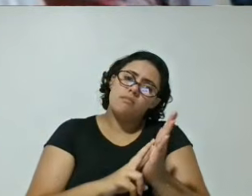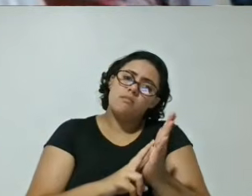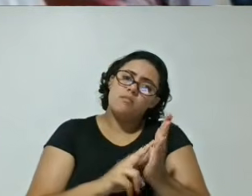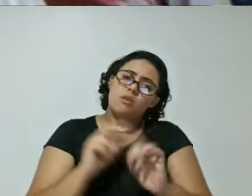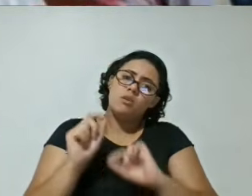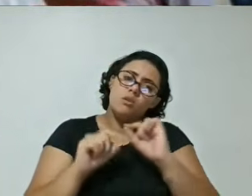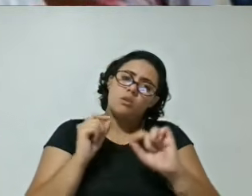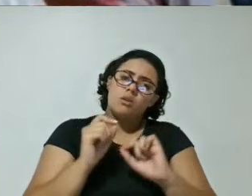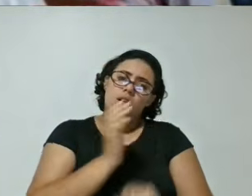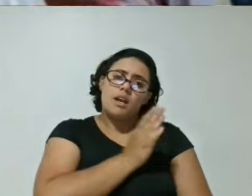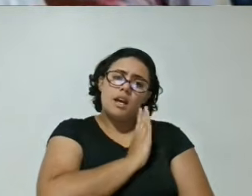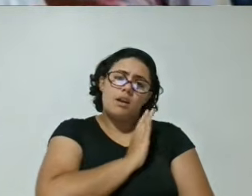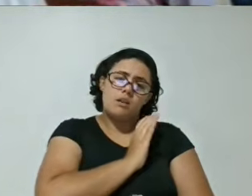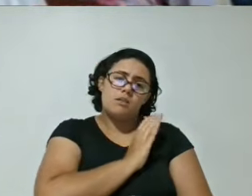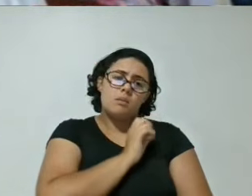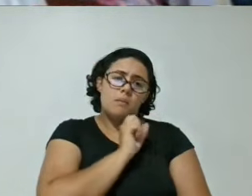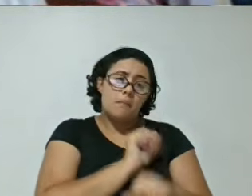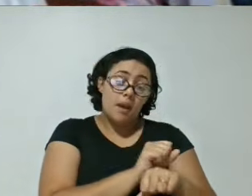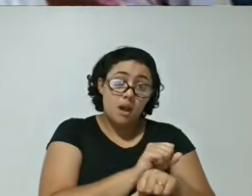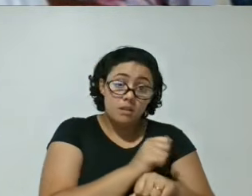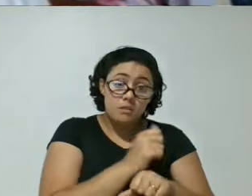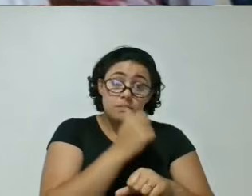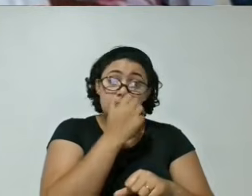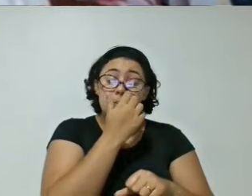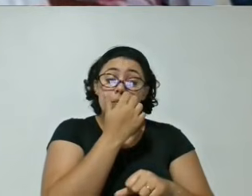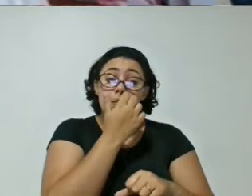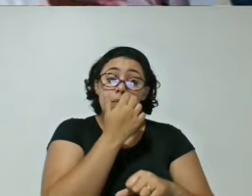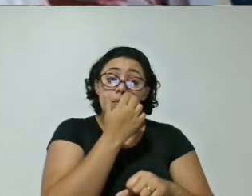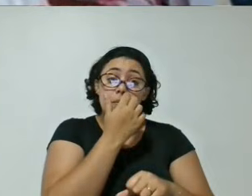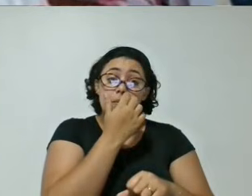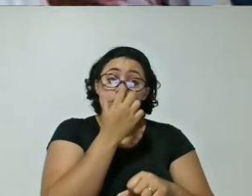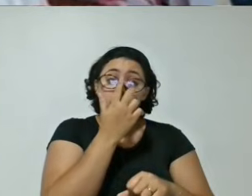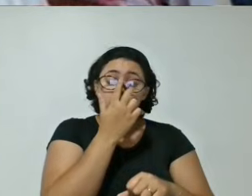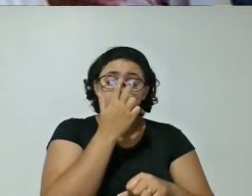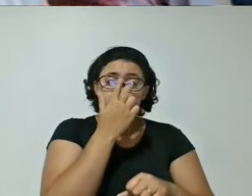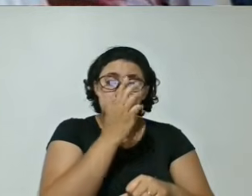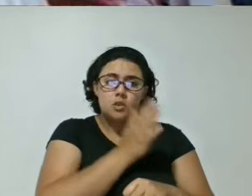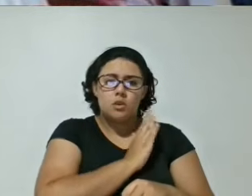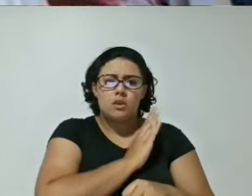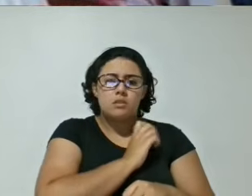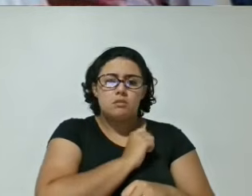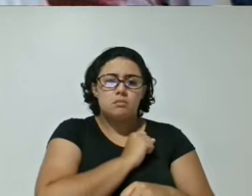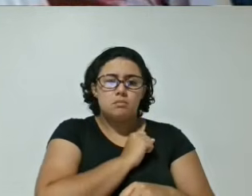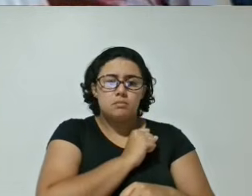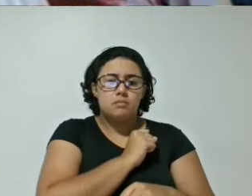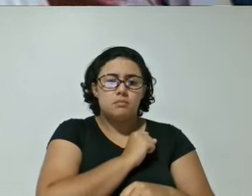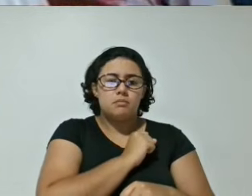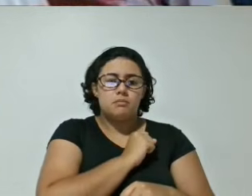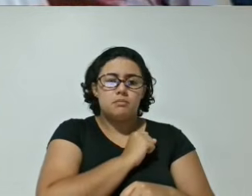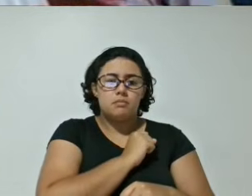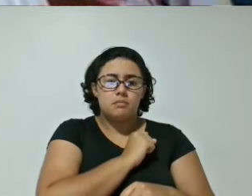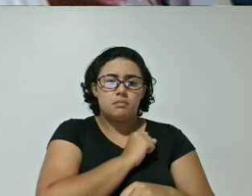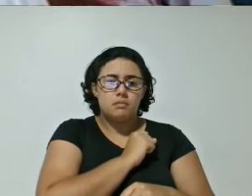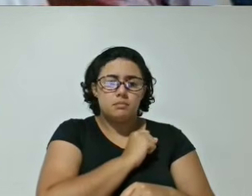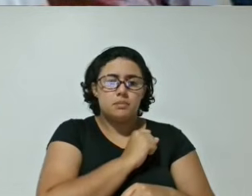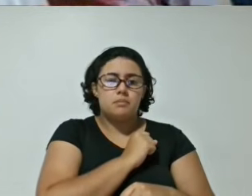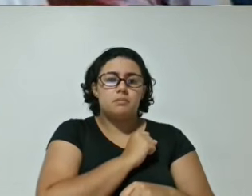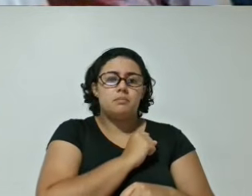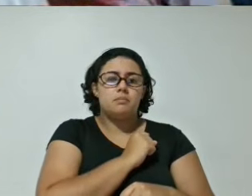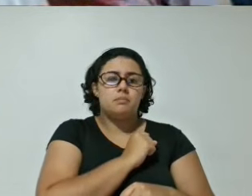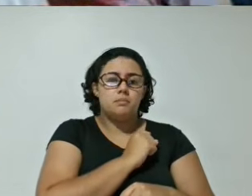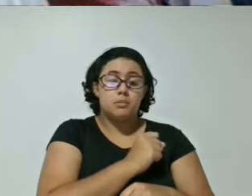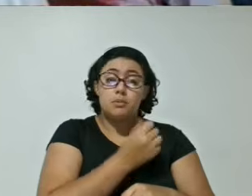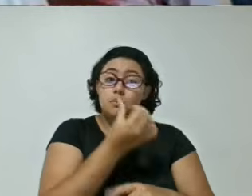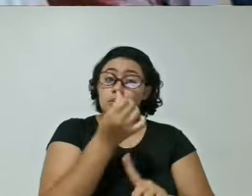insuficiência cardíaca, que ela tinha poucos % de função cardíaca no coração, e o médico falou para ela, você não vai durar 6 meses, você vai